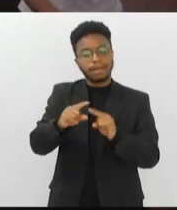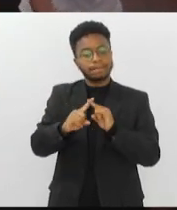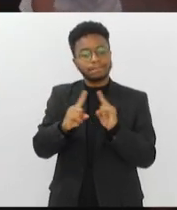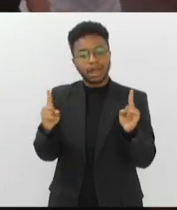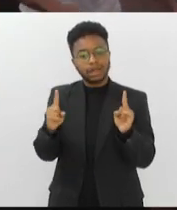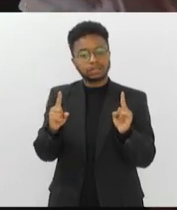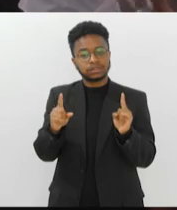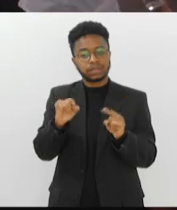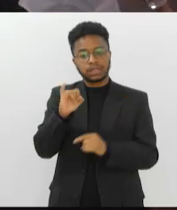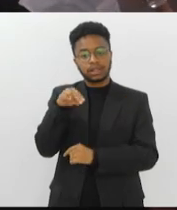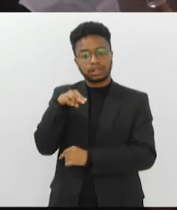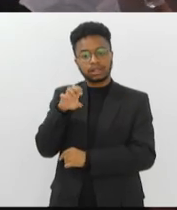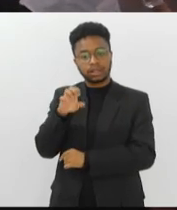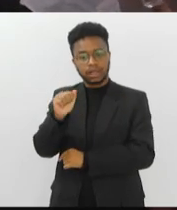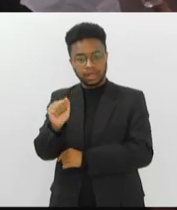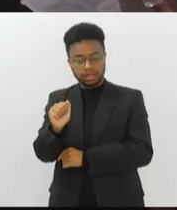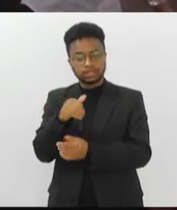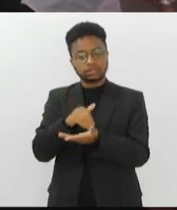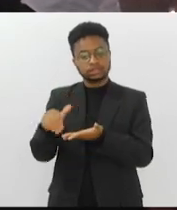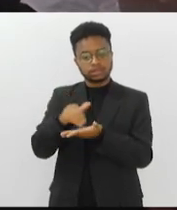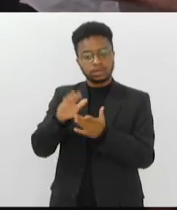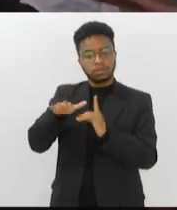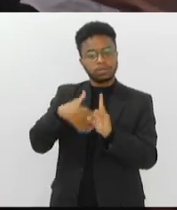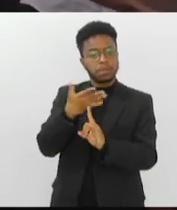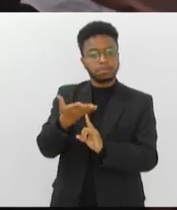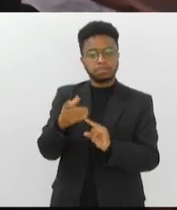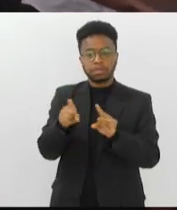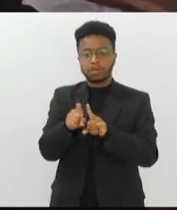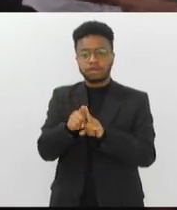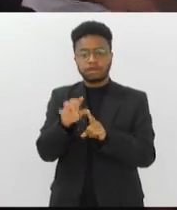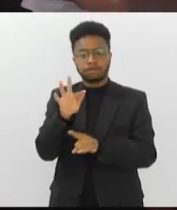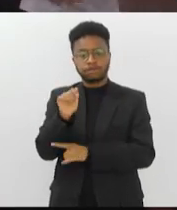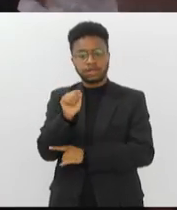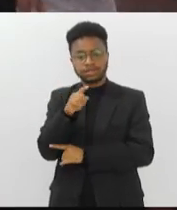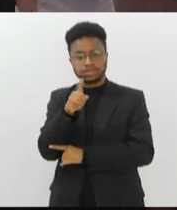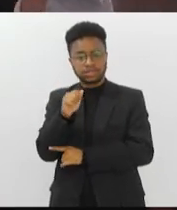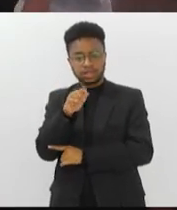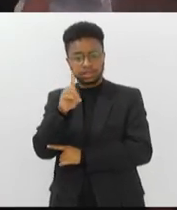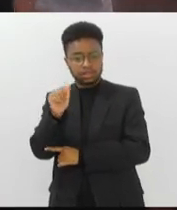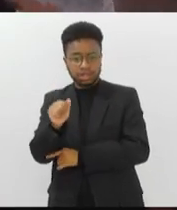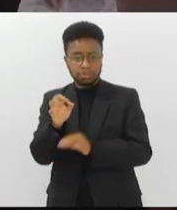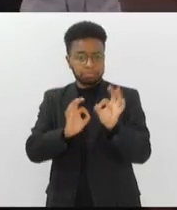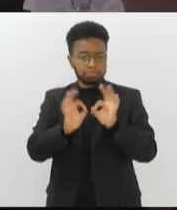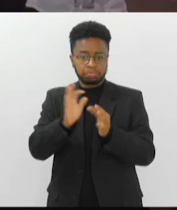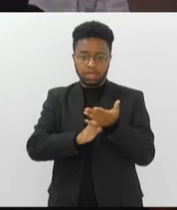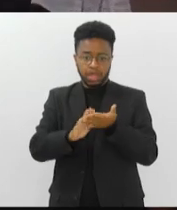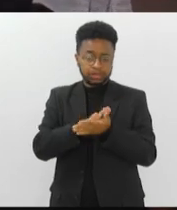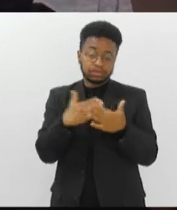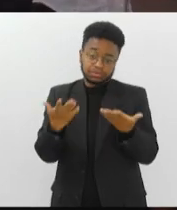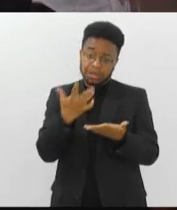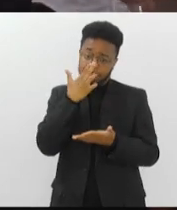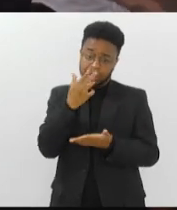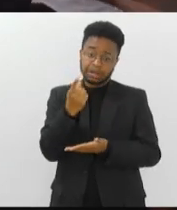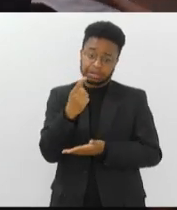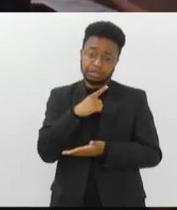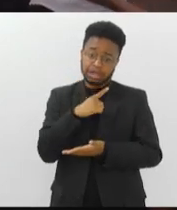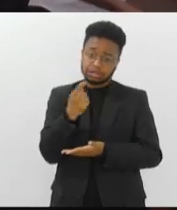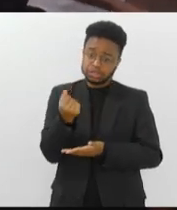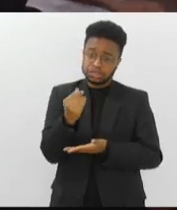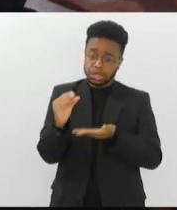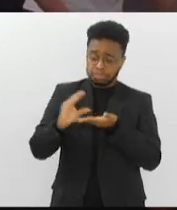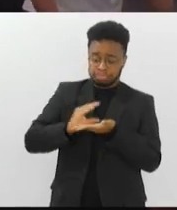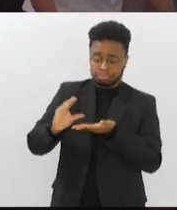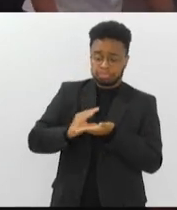o INEA, Secretaria do Ambiente, nem a Fazenda regulamentaram. Parece que a gente tem muito dinheiro. E o que foi